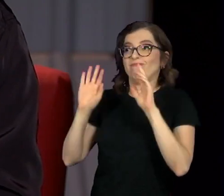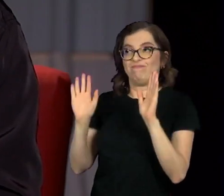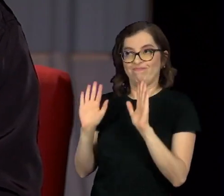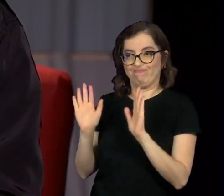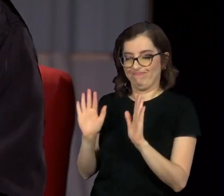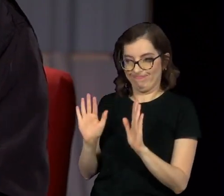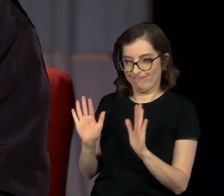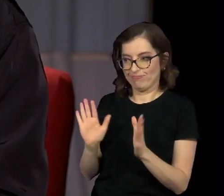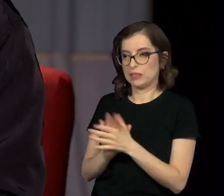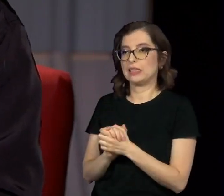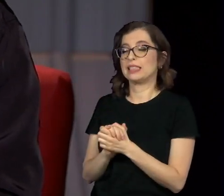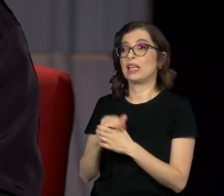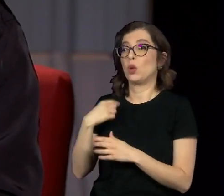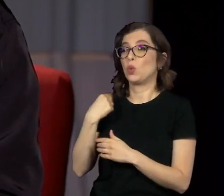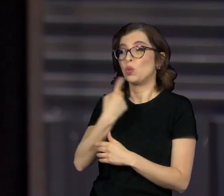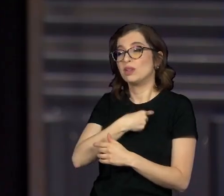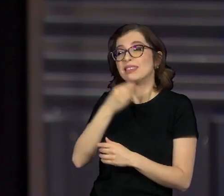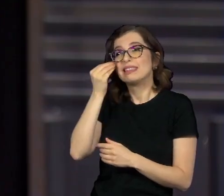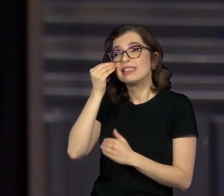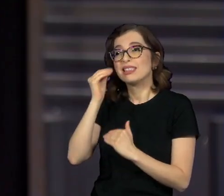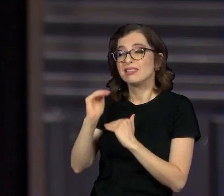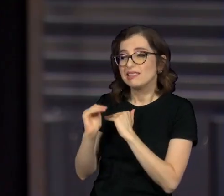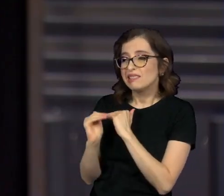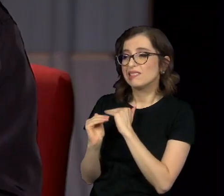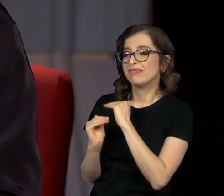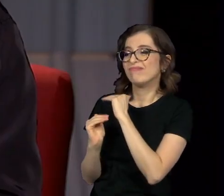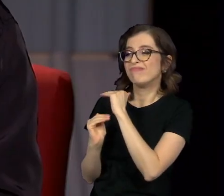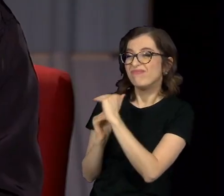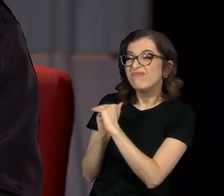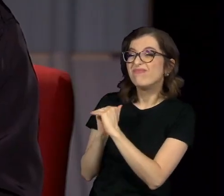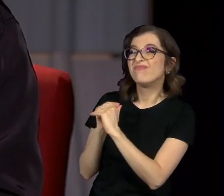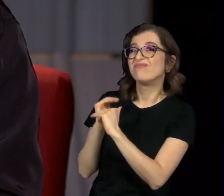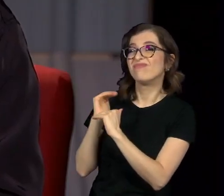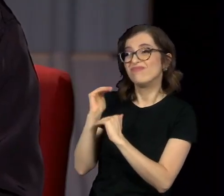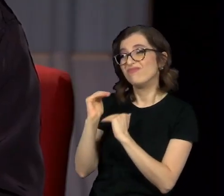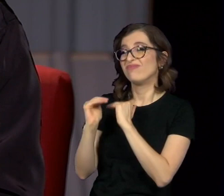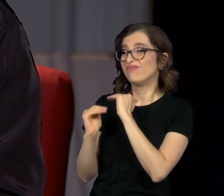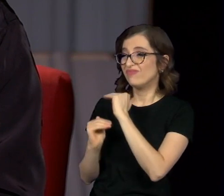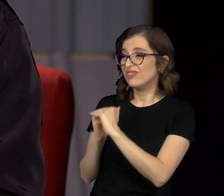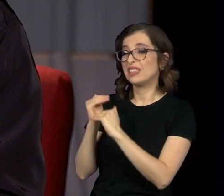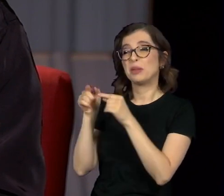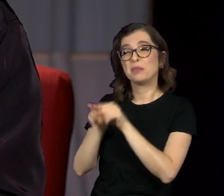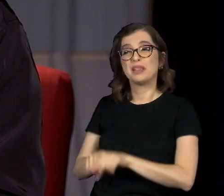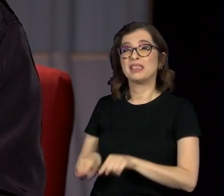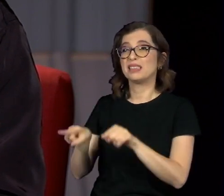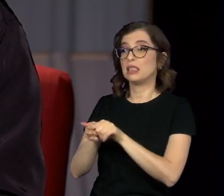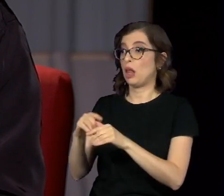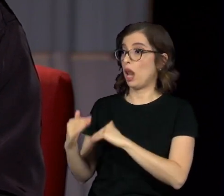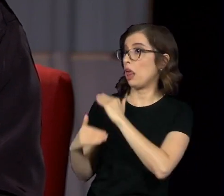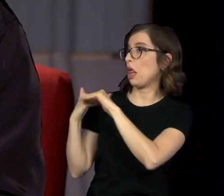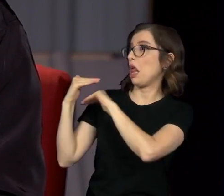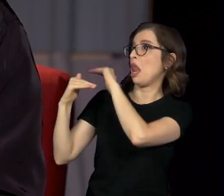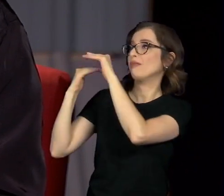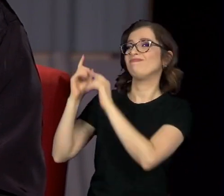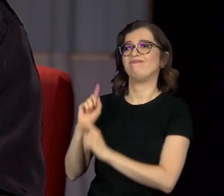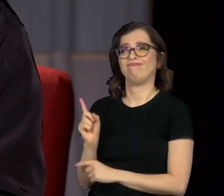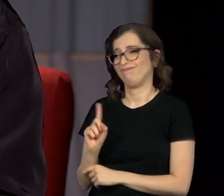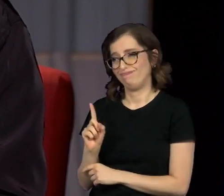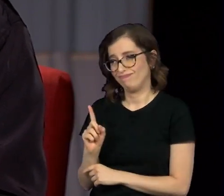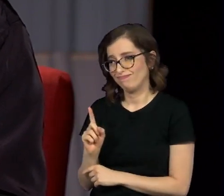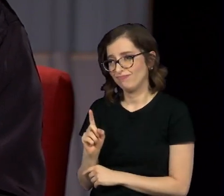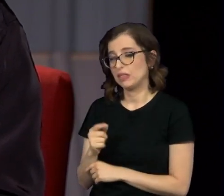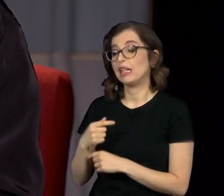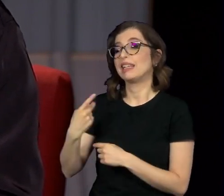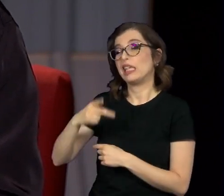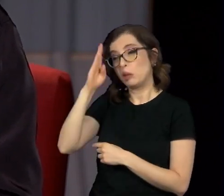pouca coisa foi feita em relação a isso, Mastero. O Brasil é um país ainda de grande concentração fundiária. E